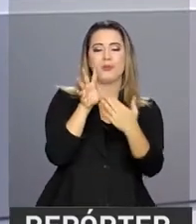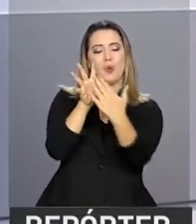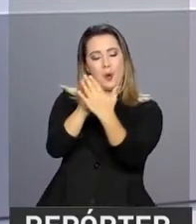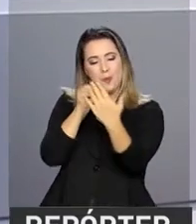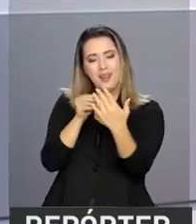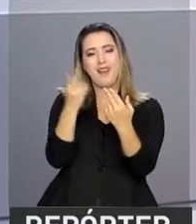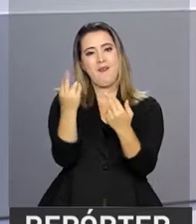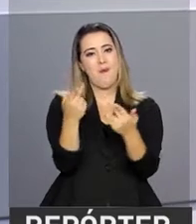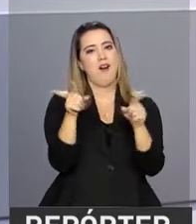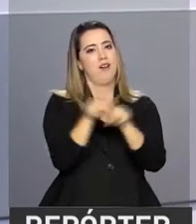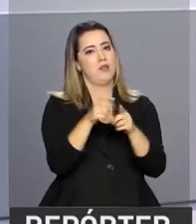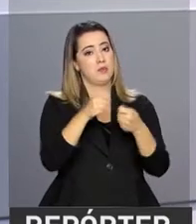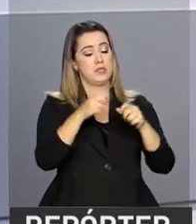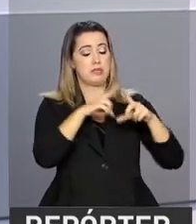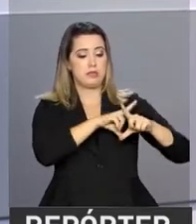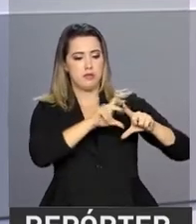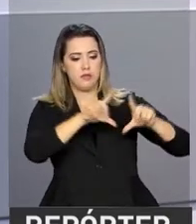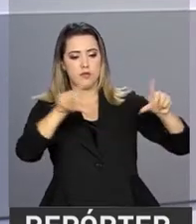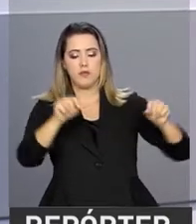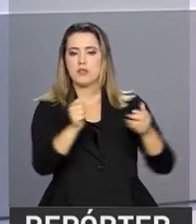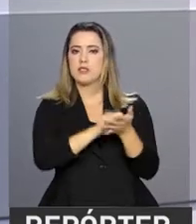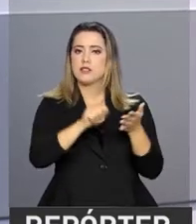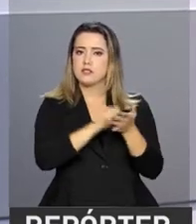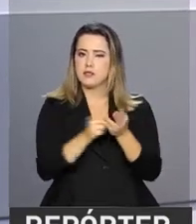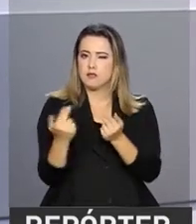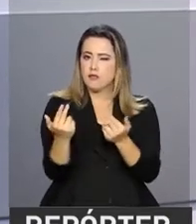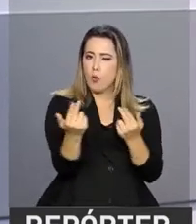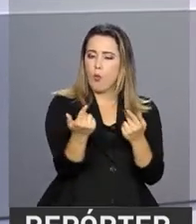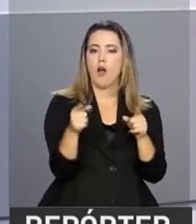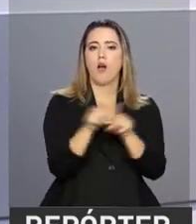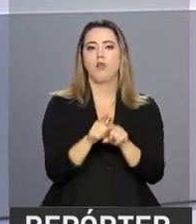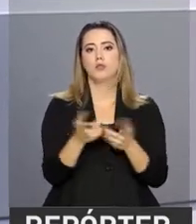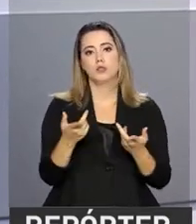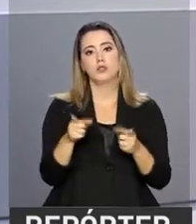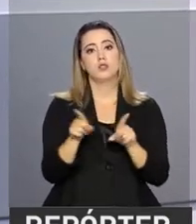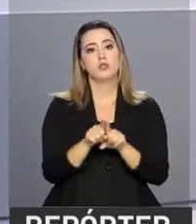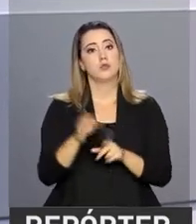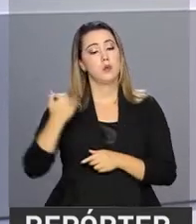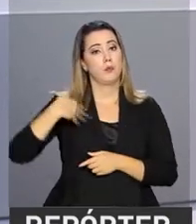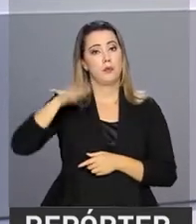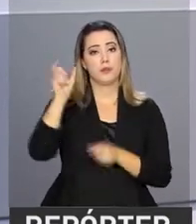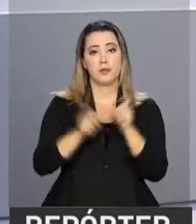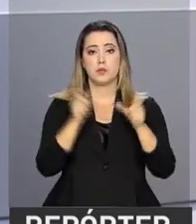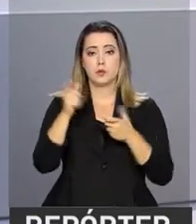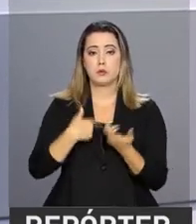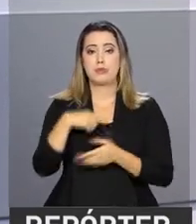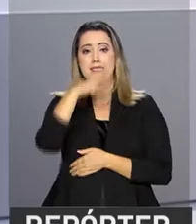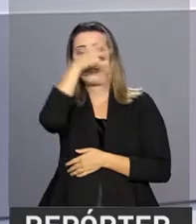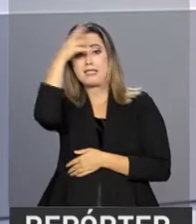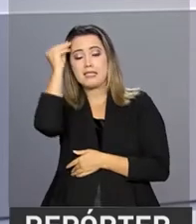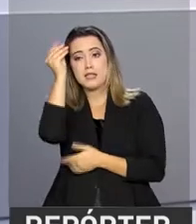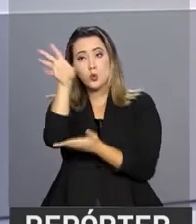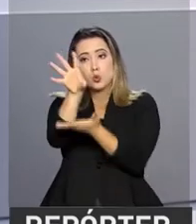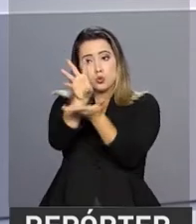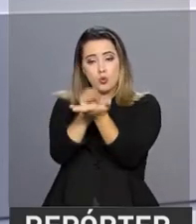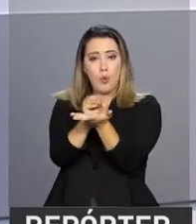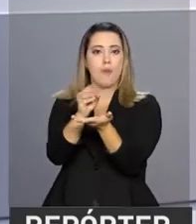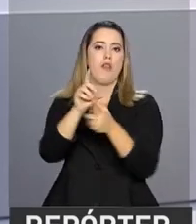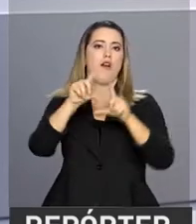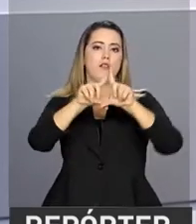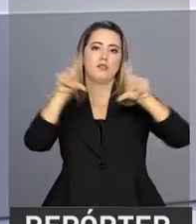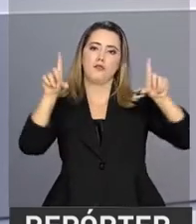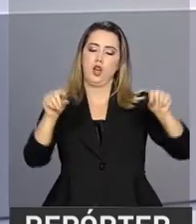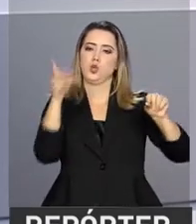permite a verificação grafológica do inscrito na prova letra né muitos candidatos esqueceram de transcrever a frase no